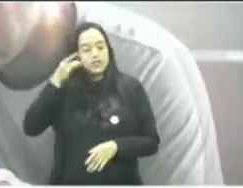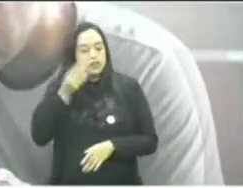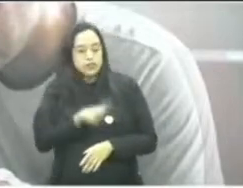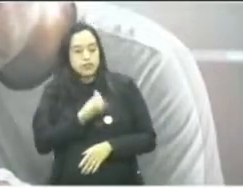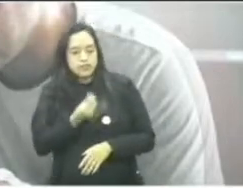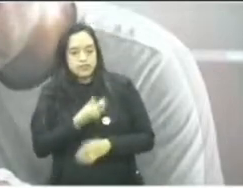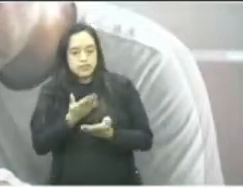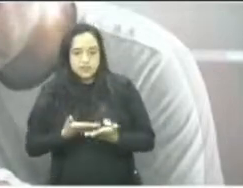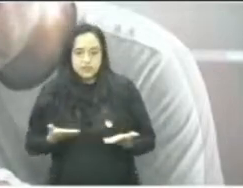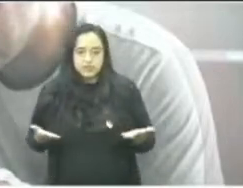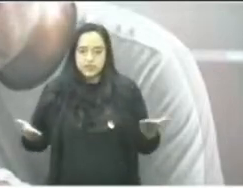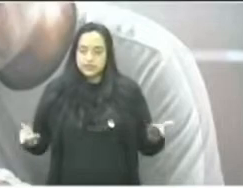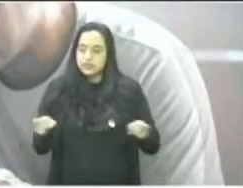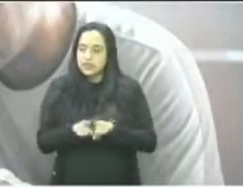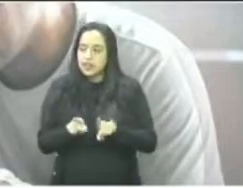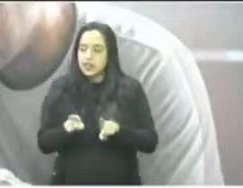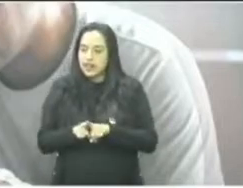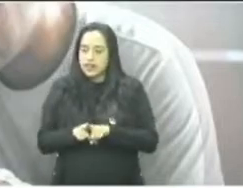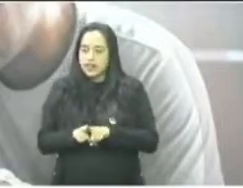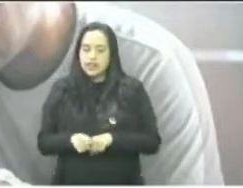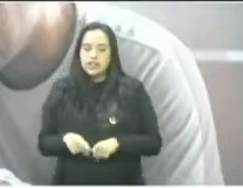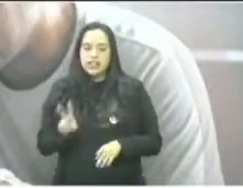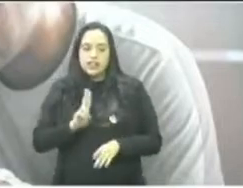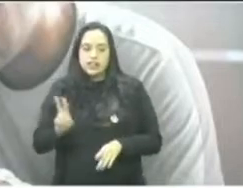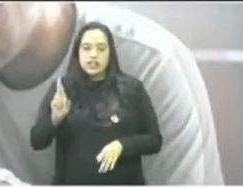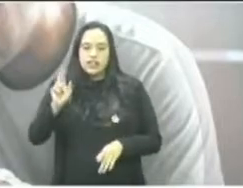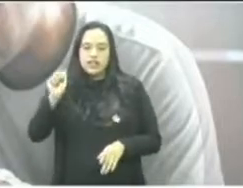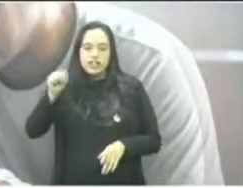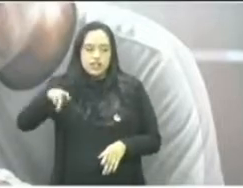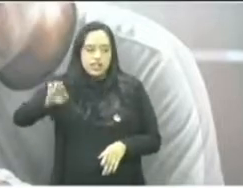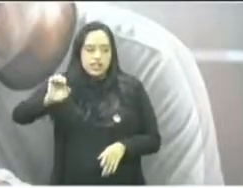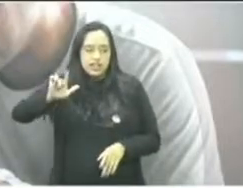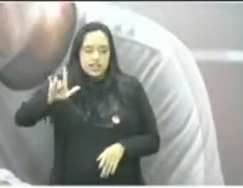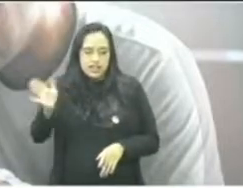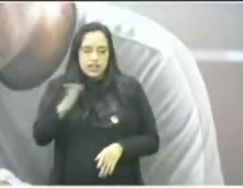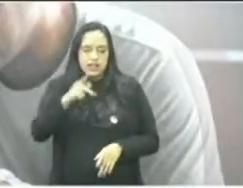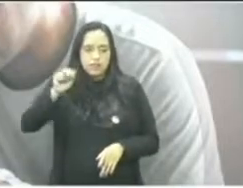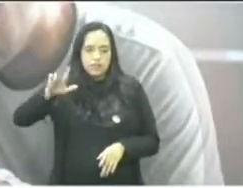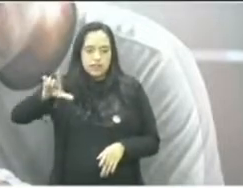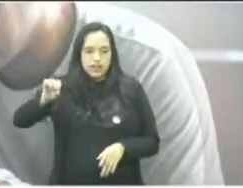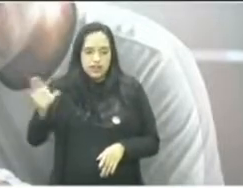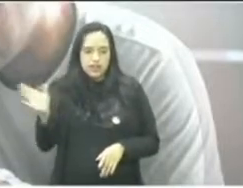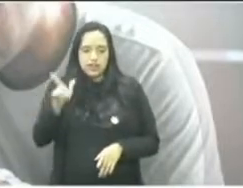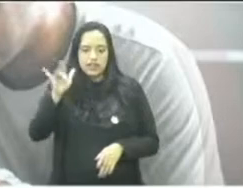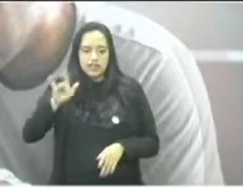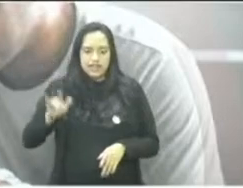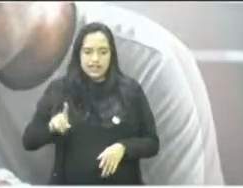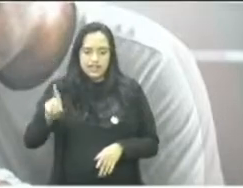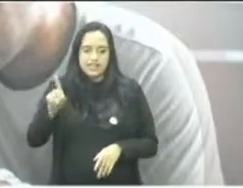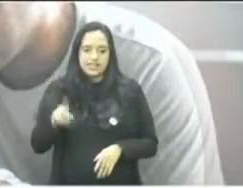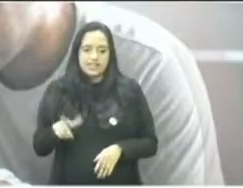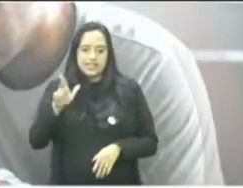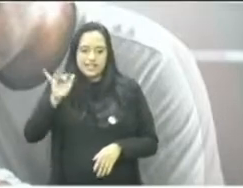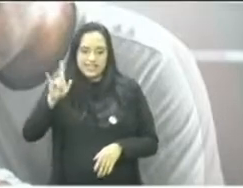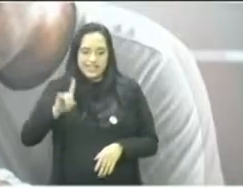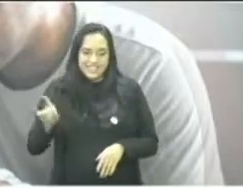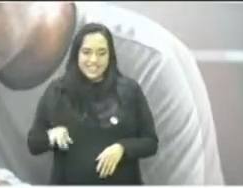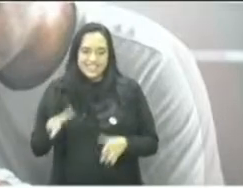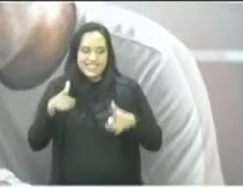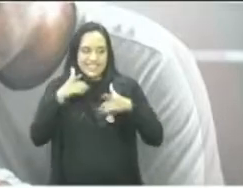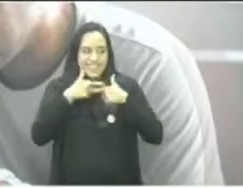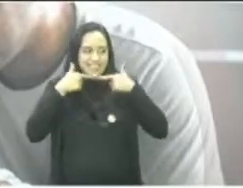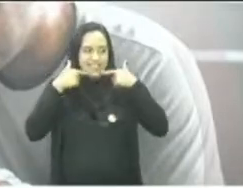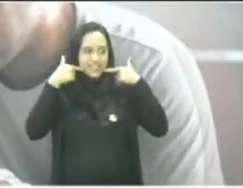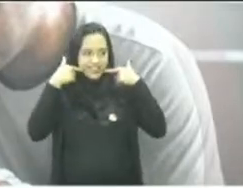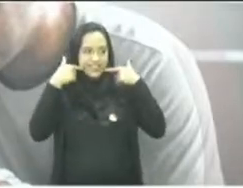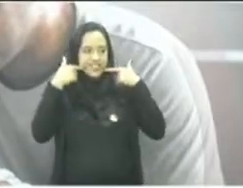presente. E aí, em nome da Raquel, do Paulo e da Liz, que estão aqui na minha frente. Liz está super feliz